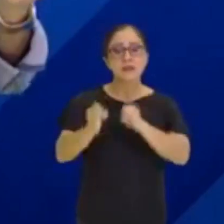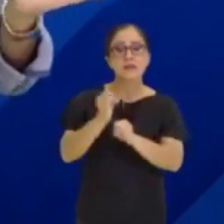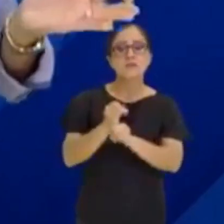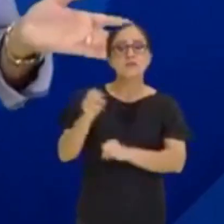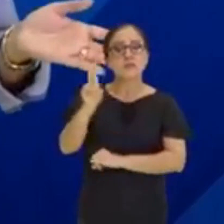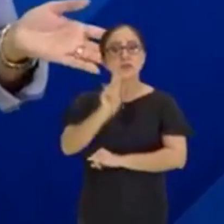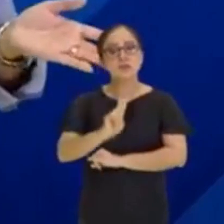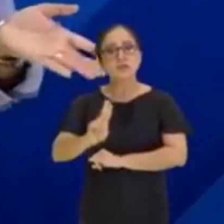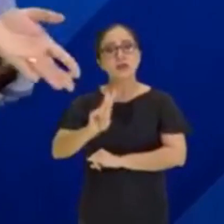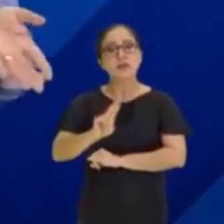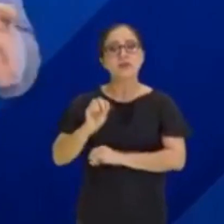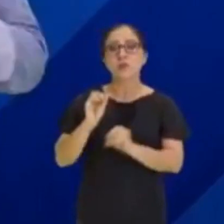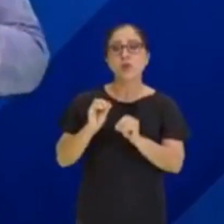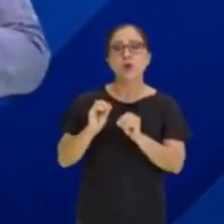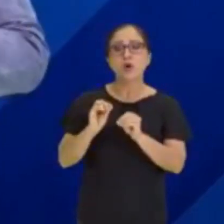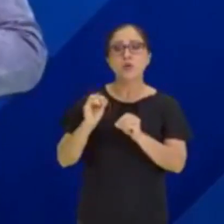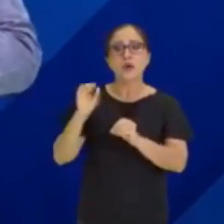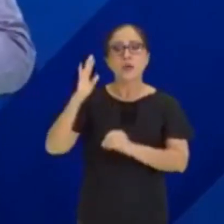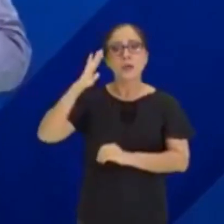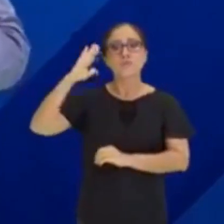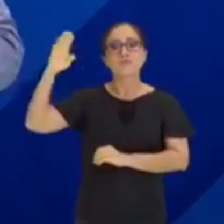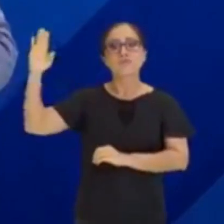fins militares.